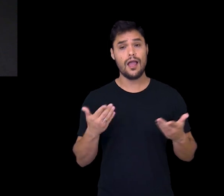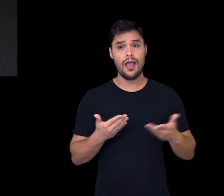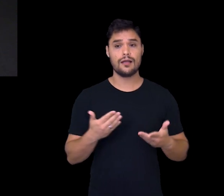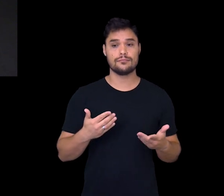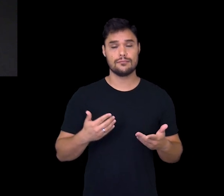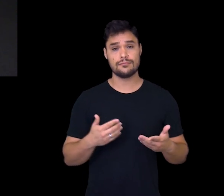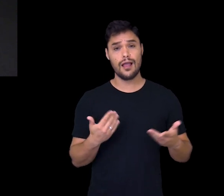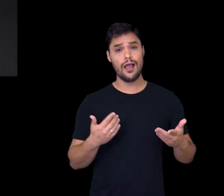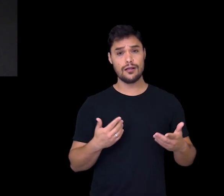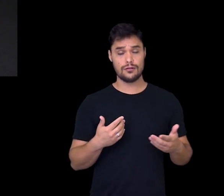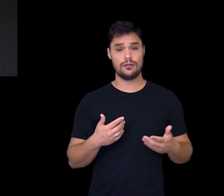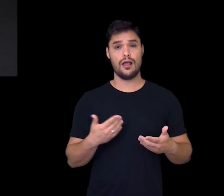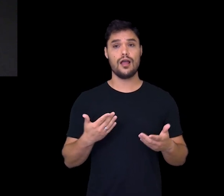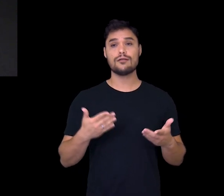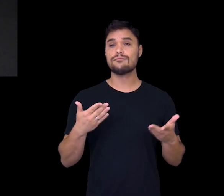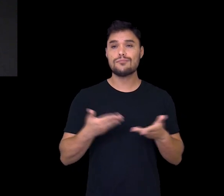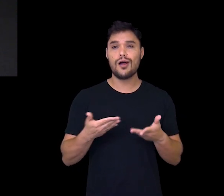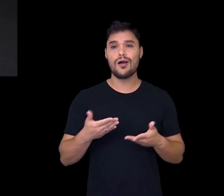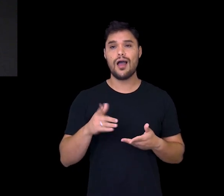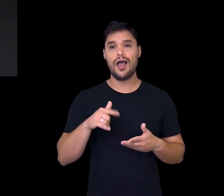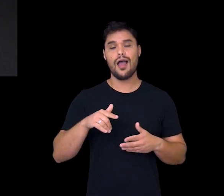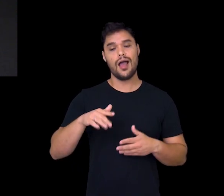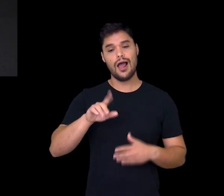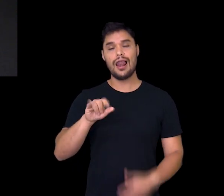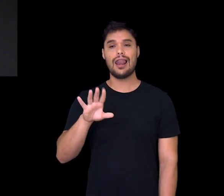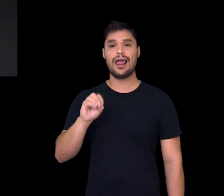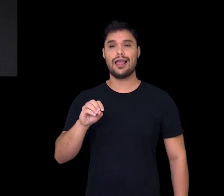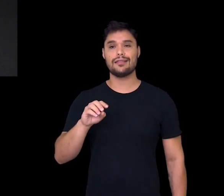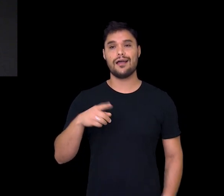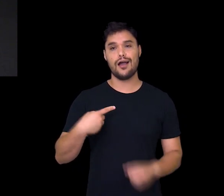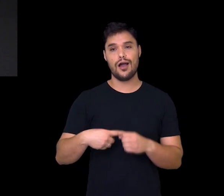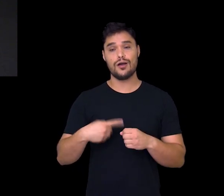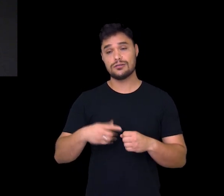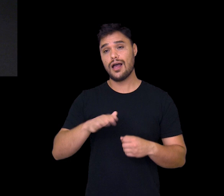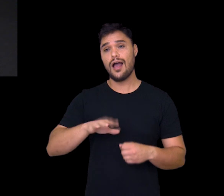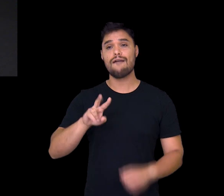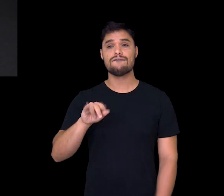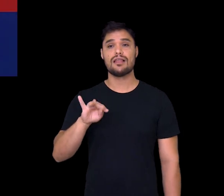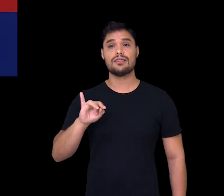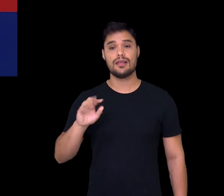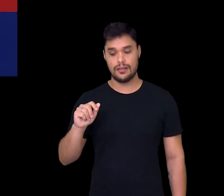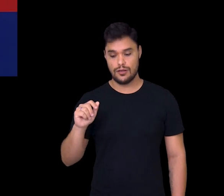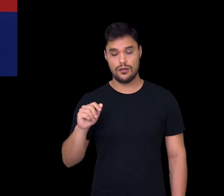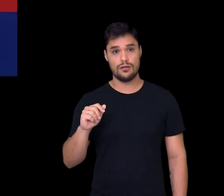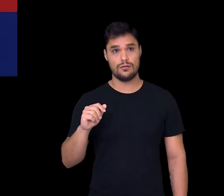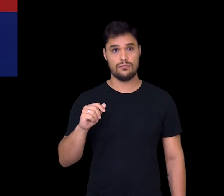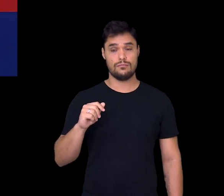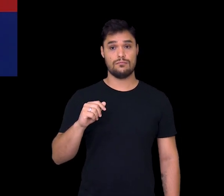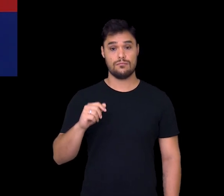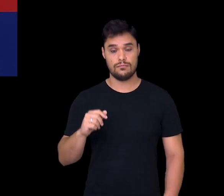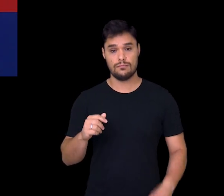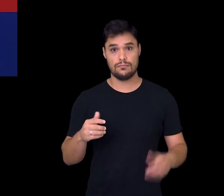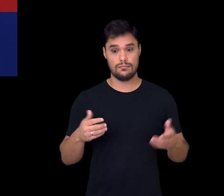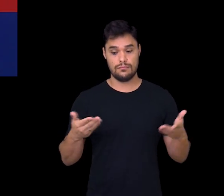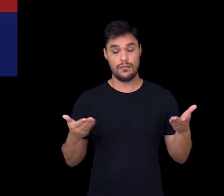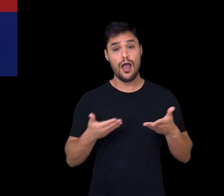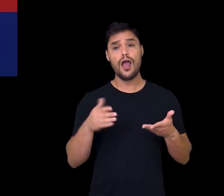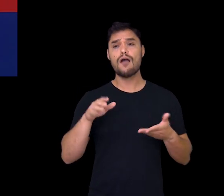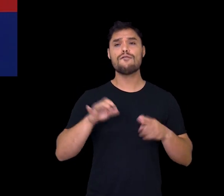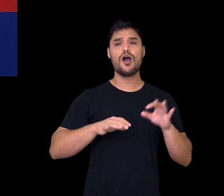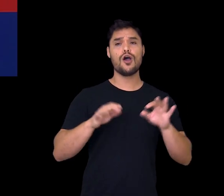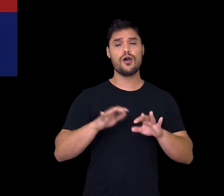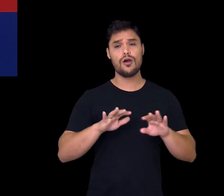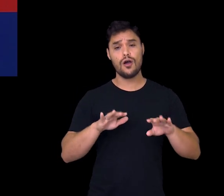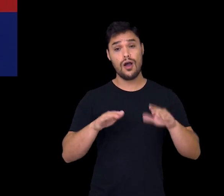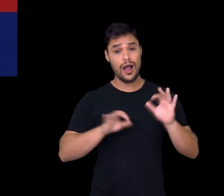urbana, exatamente. Dentro da série Lendas Urbanas, você citou o Ventania. O Ventania, afinal de contas, foi montado